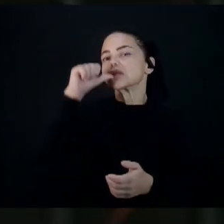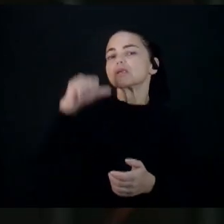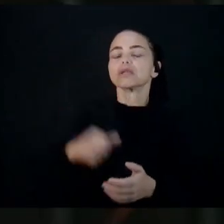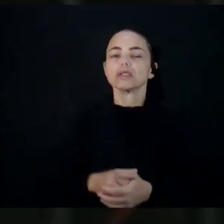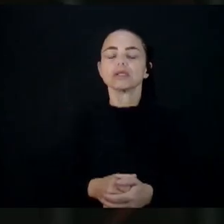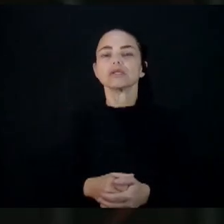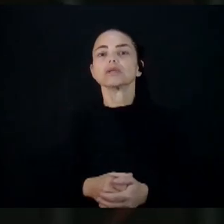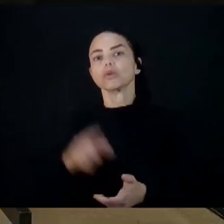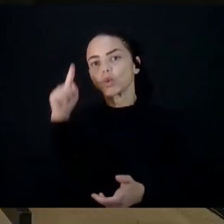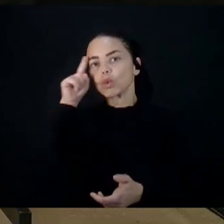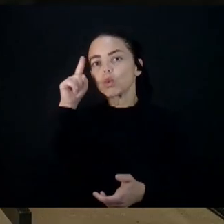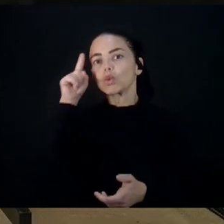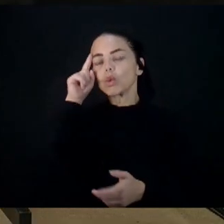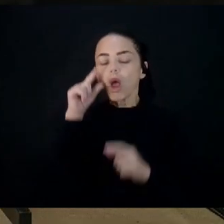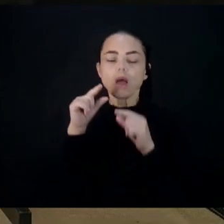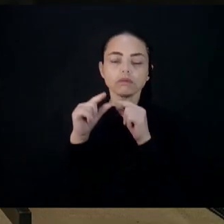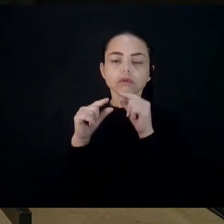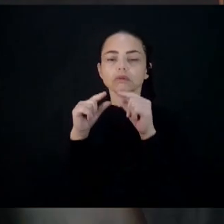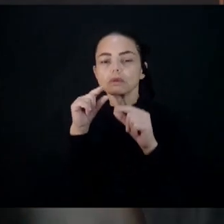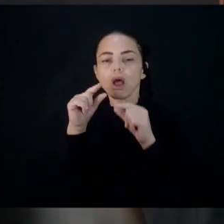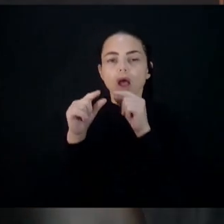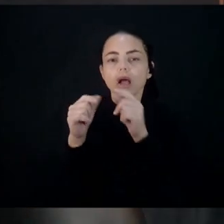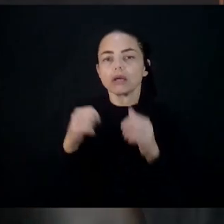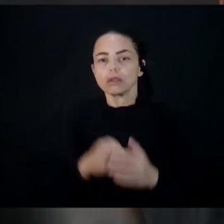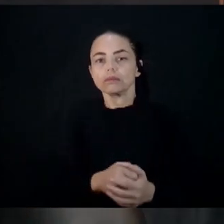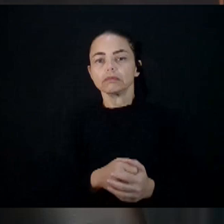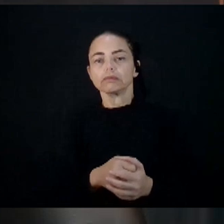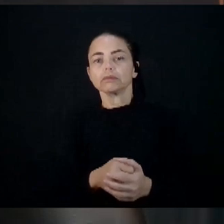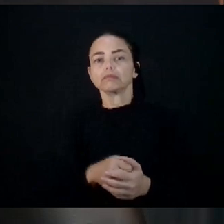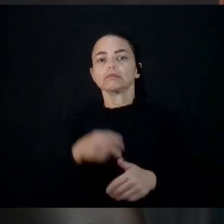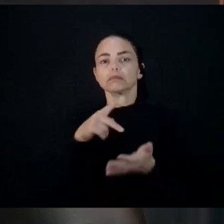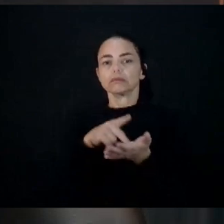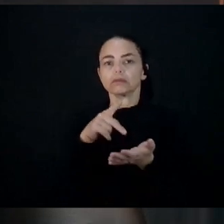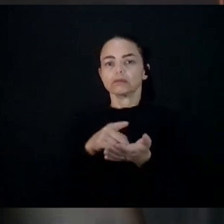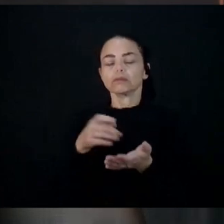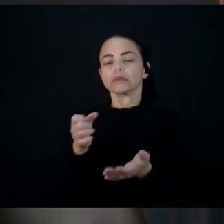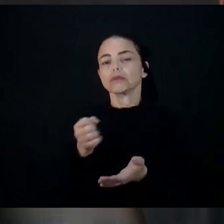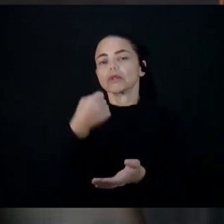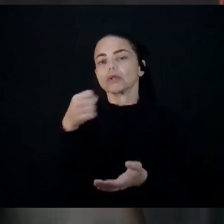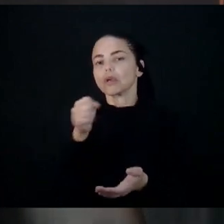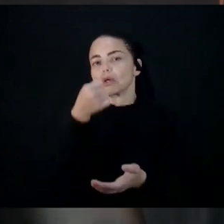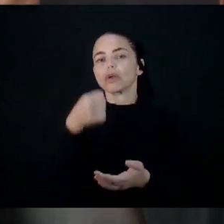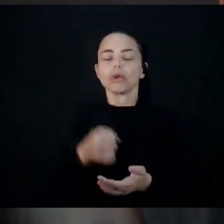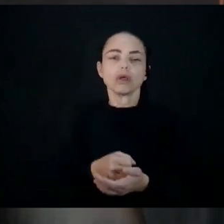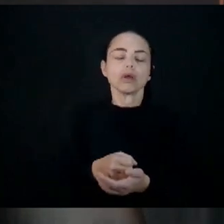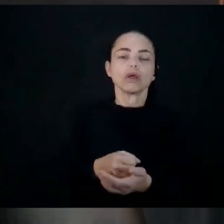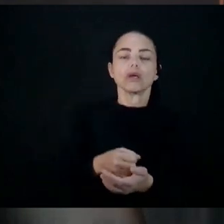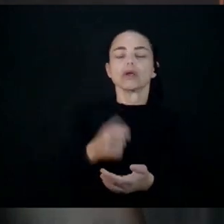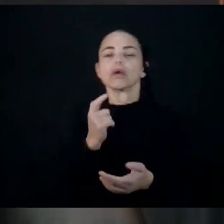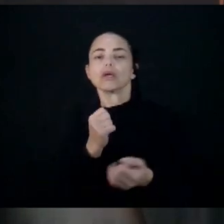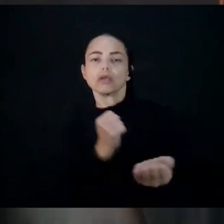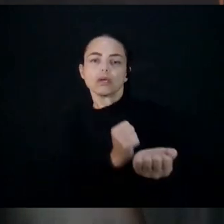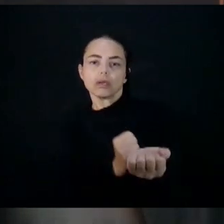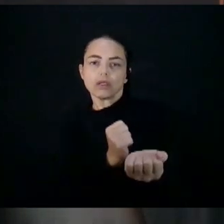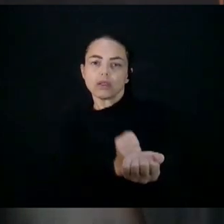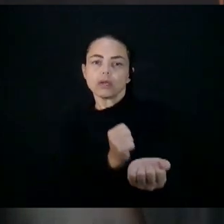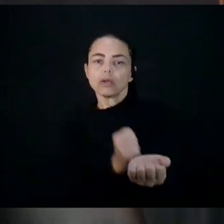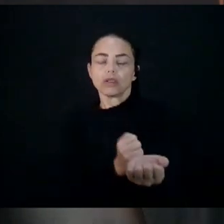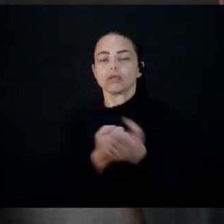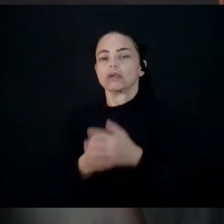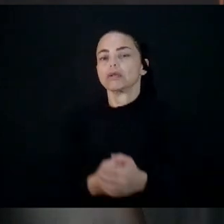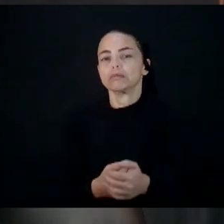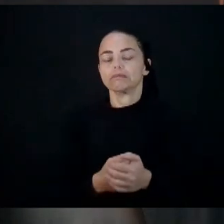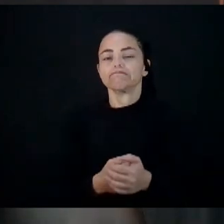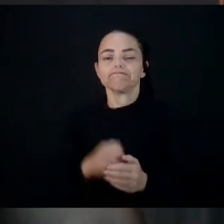né? Então, explica pra gente, por favor. Ruben, na verdade, o beber socialmente e a dependência, né, é muito